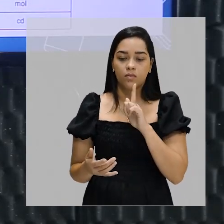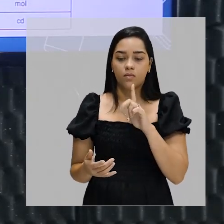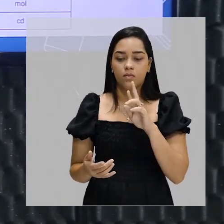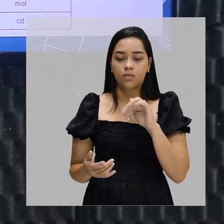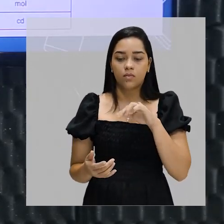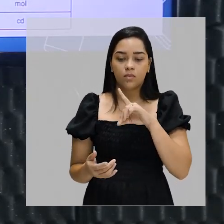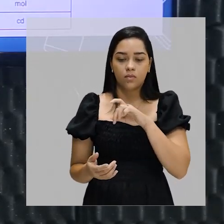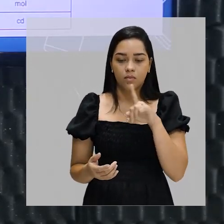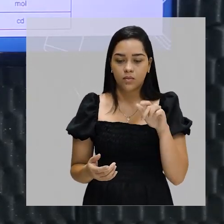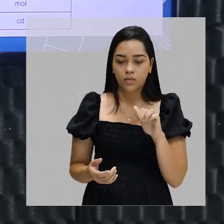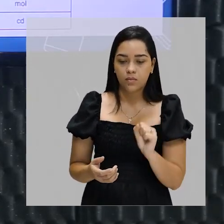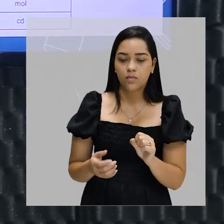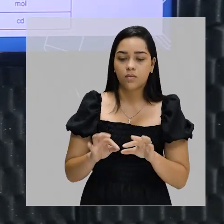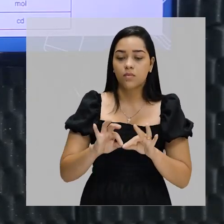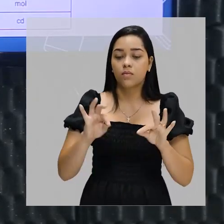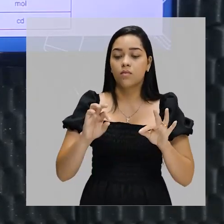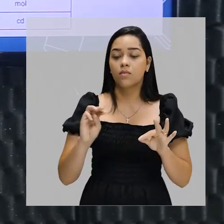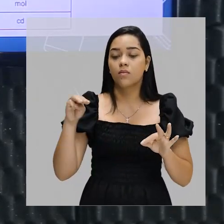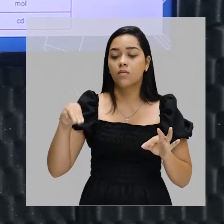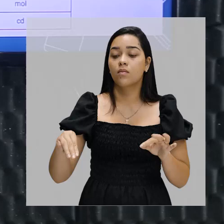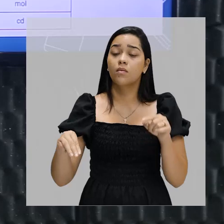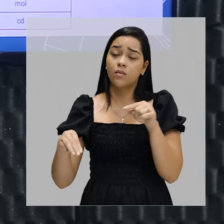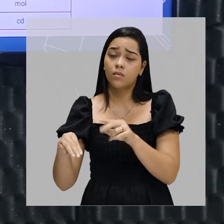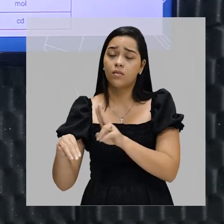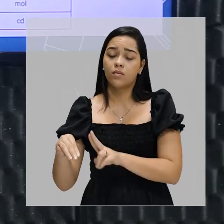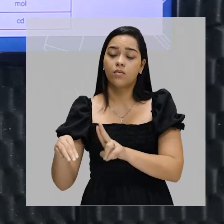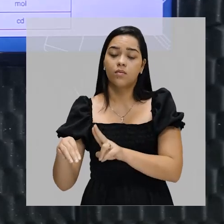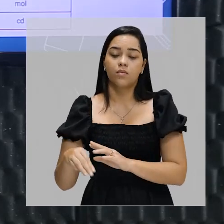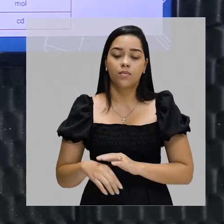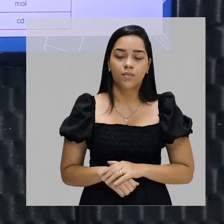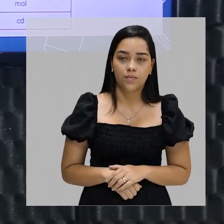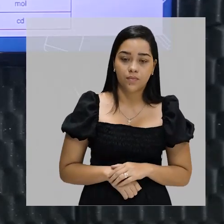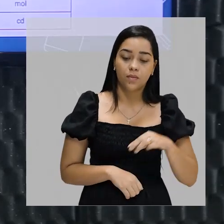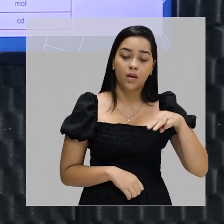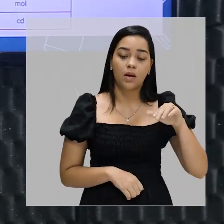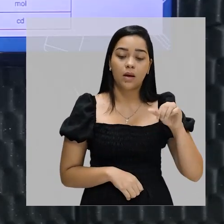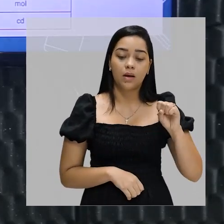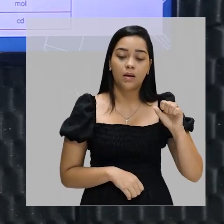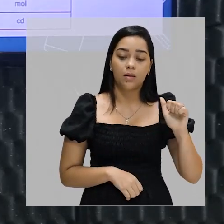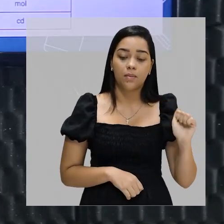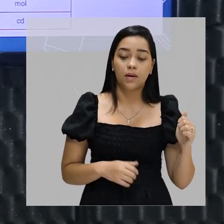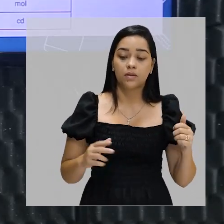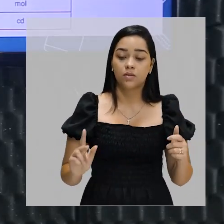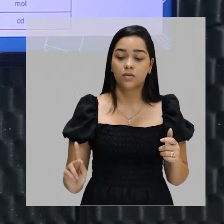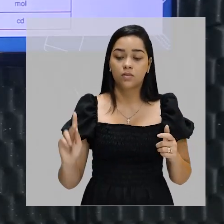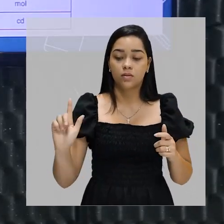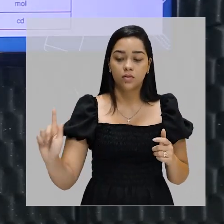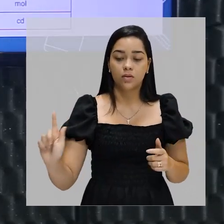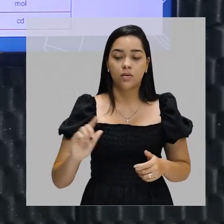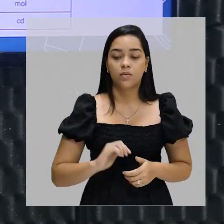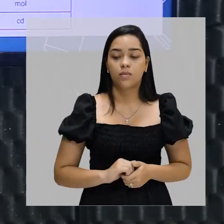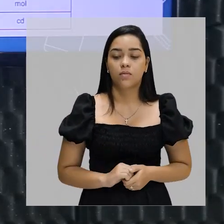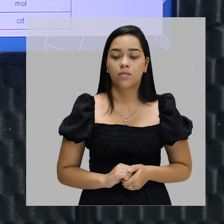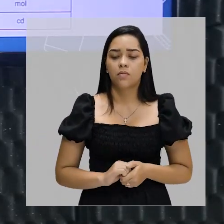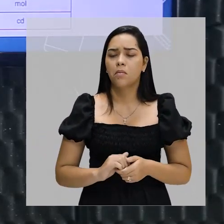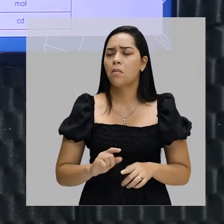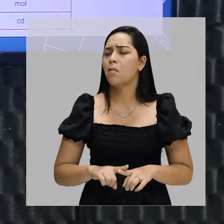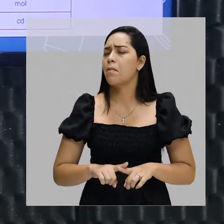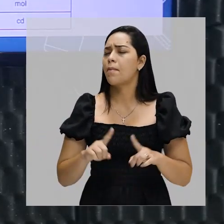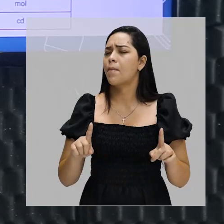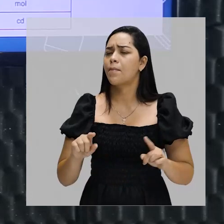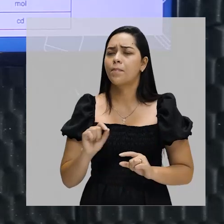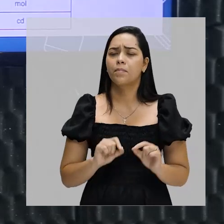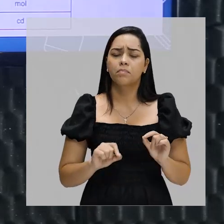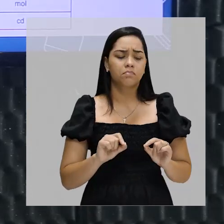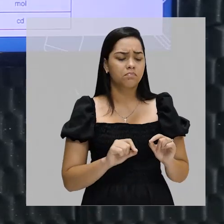de comprimento, qual é a unidade? É o metro. A massa, quilograma. Professor, mas a